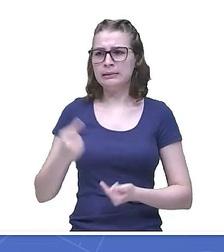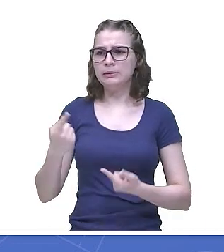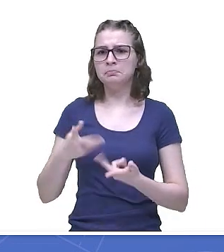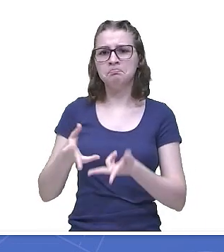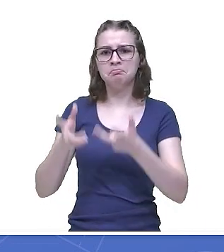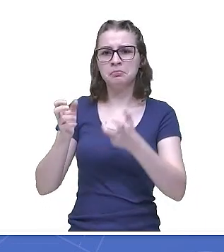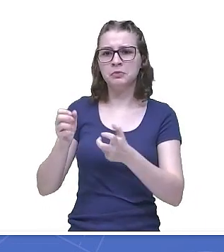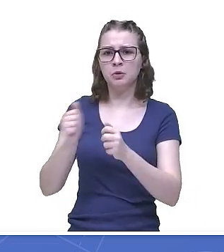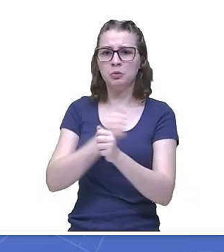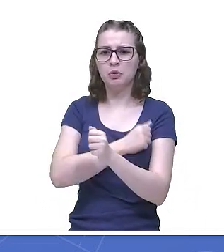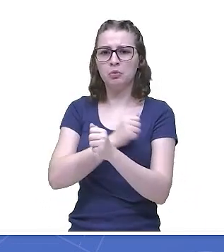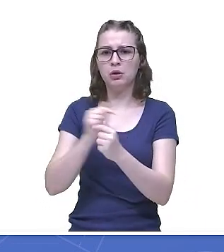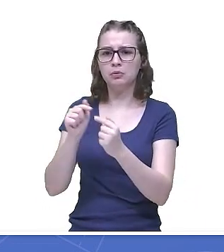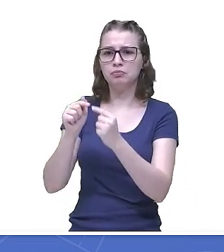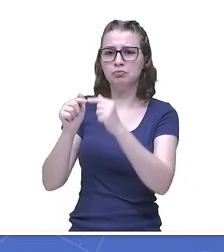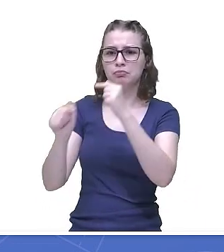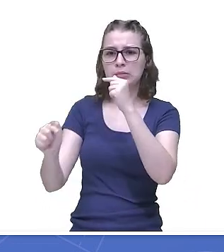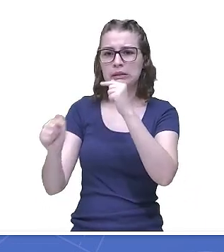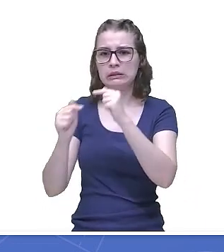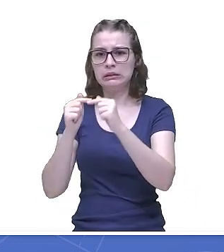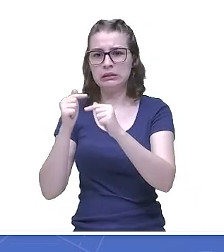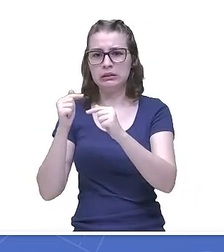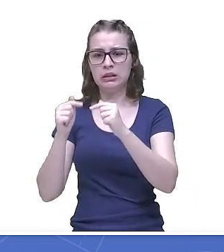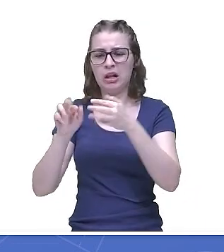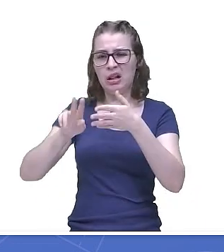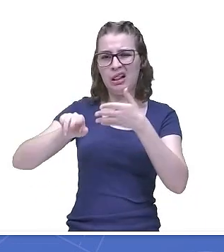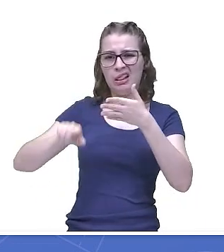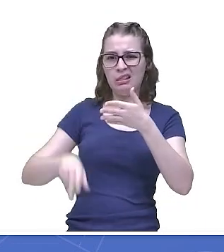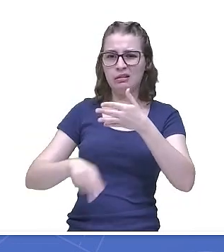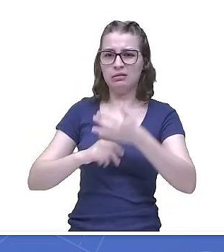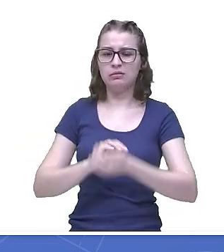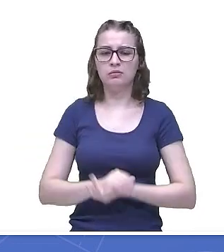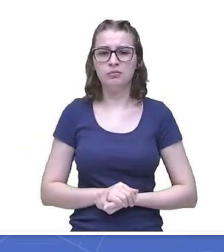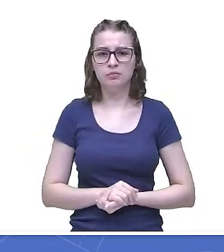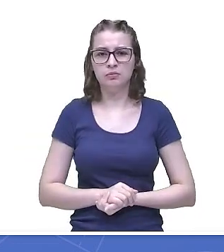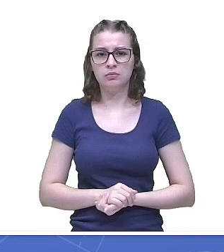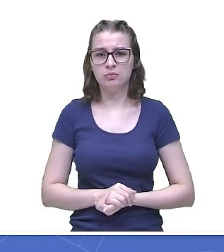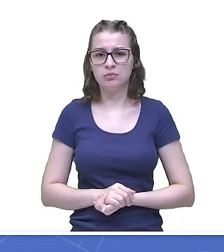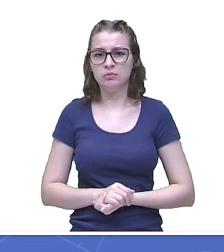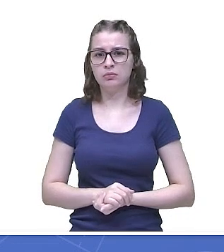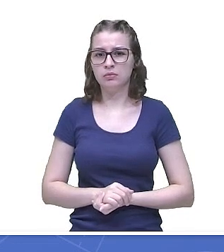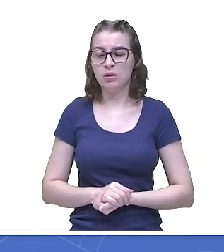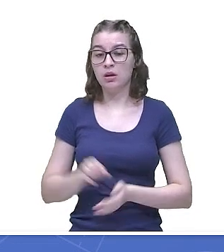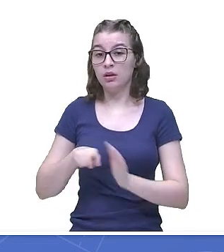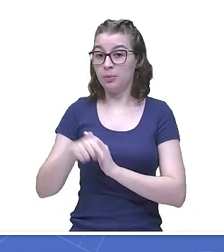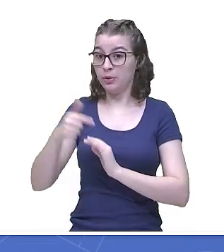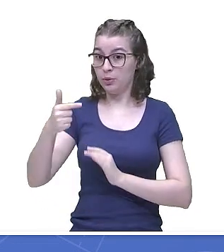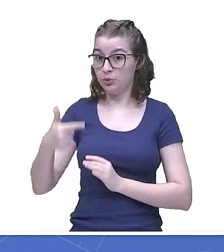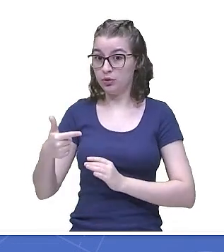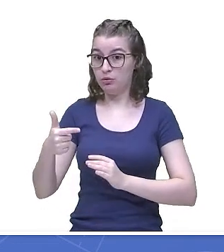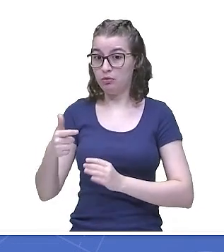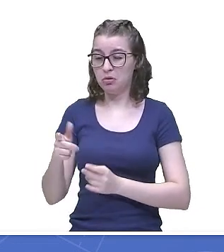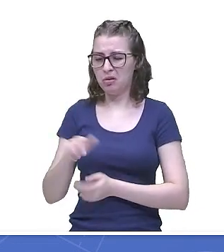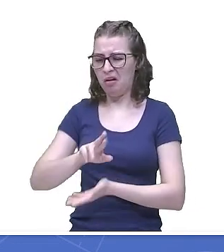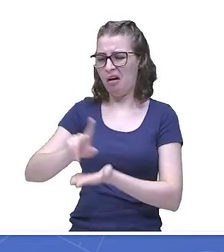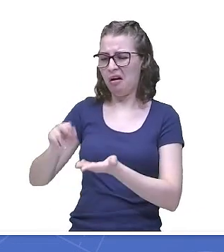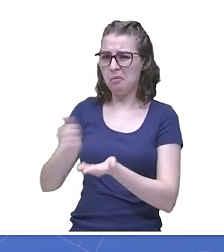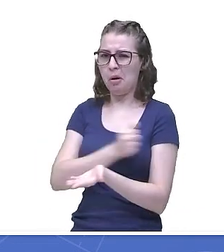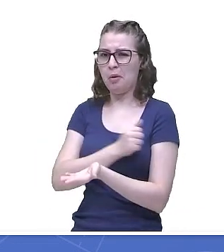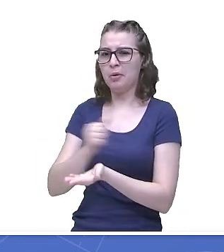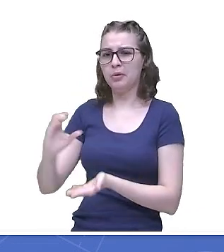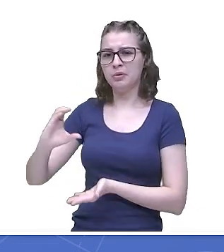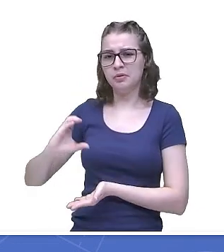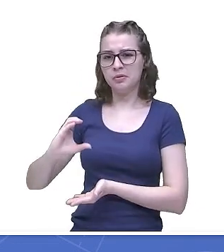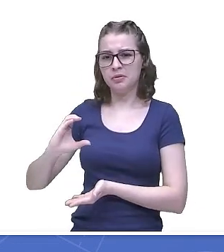aí na questão 1. Questão C, a questão 2, quase todos os alunos estão colocando a letra C. Né? Até aqui, todo mundo